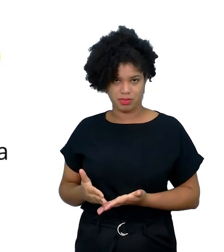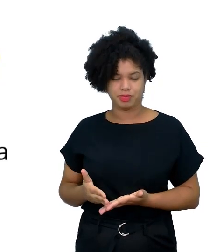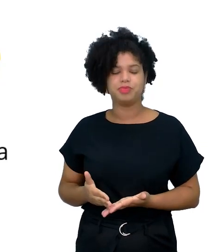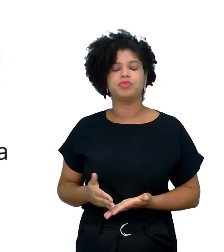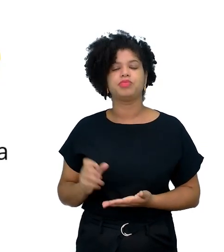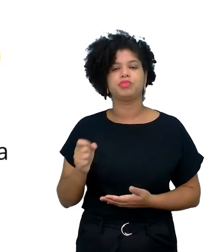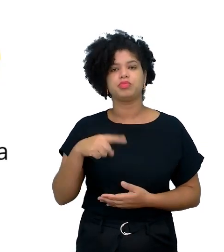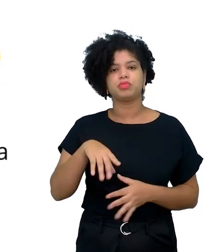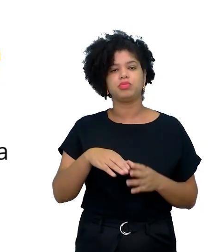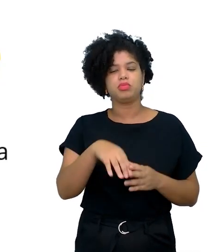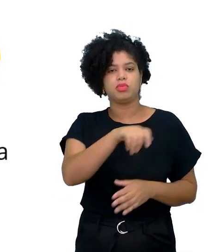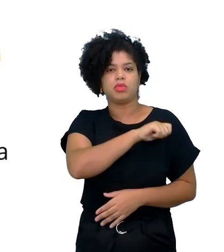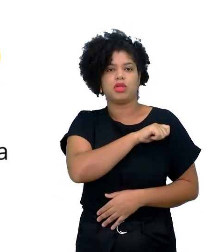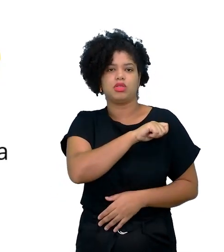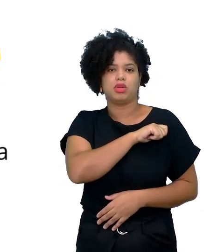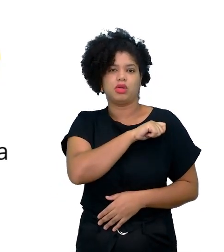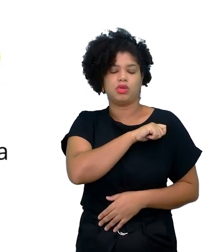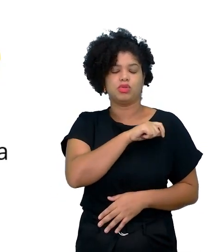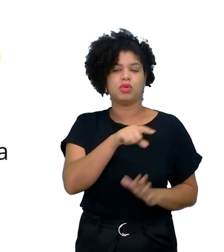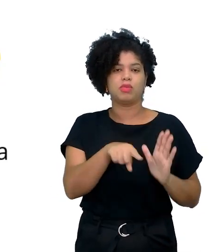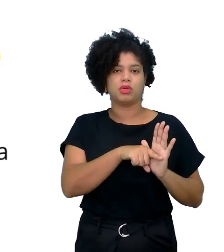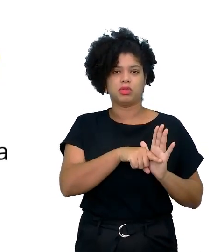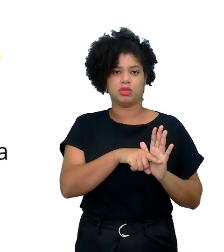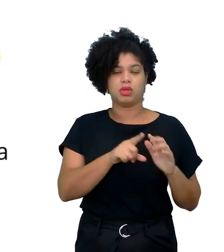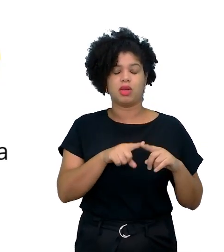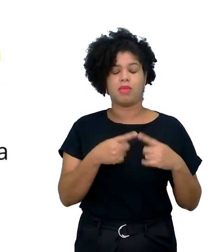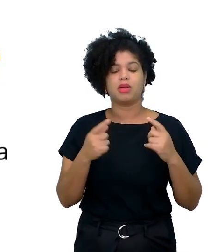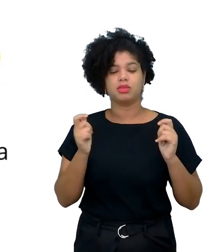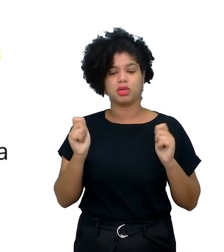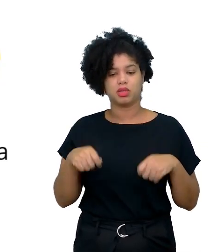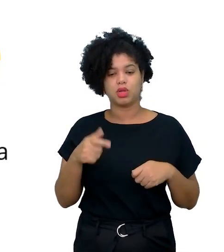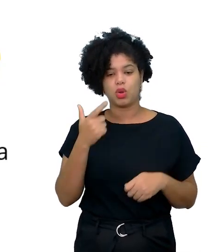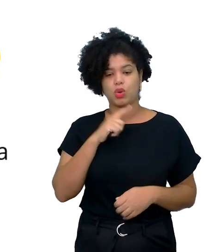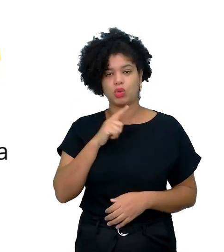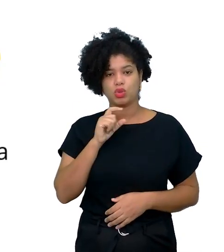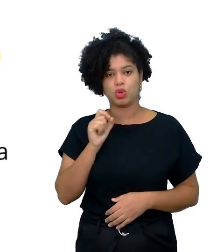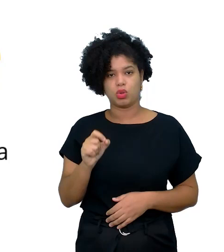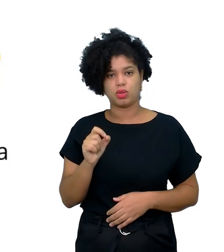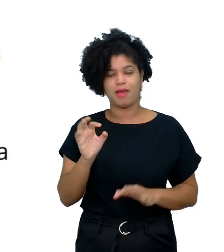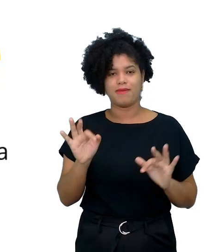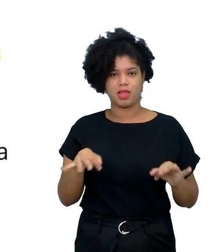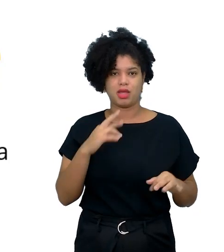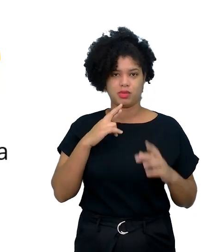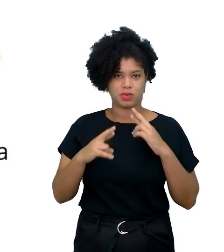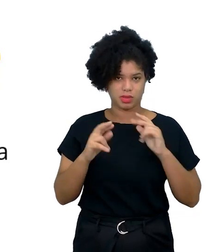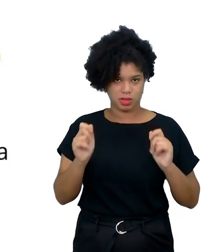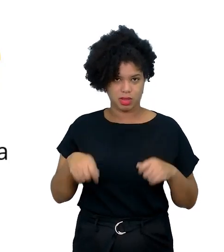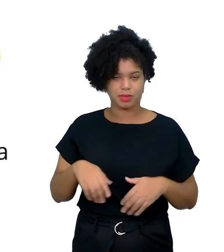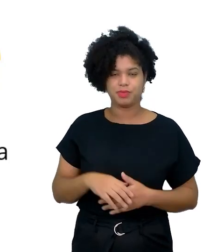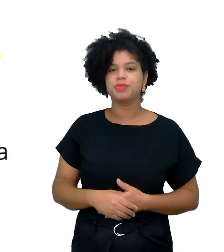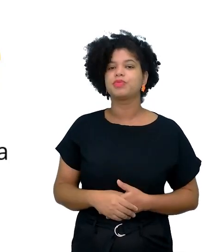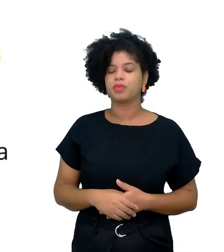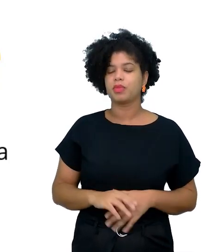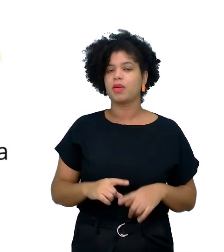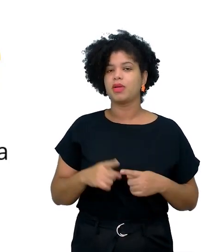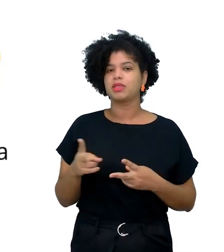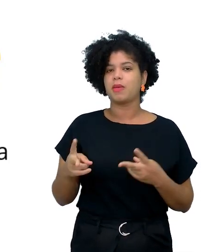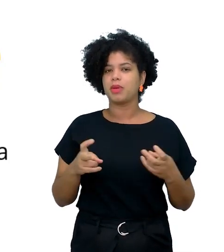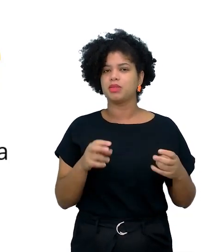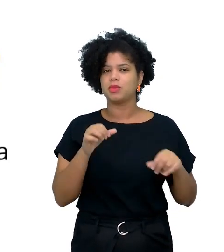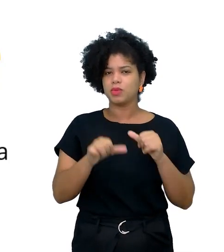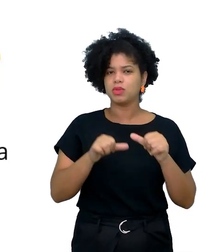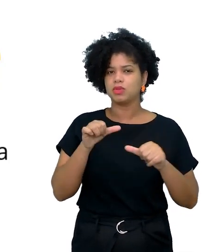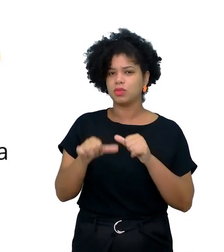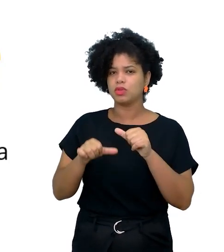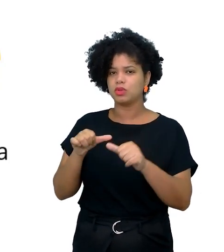devem subtrair a uma grandeza para a obtenção do estado final. Então, mas para observarmos a mudança